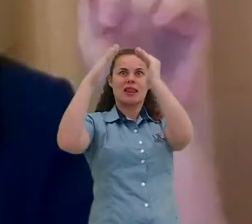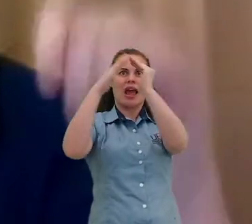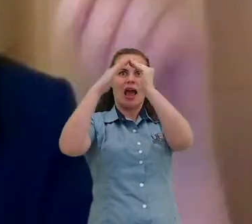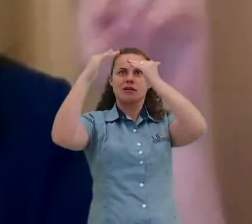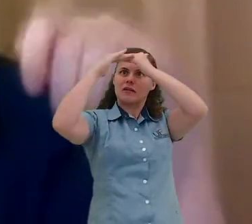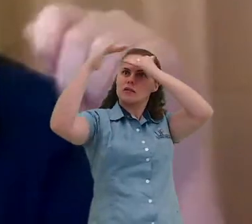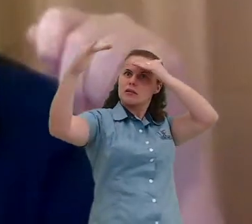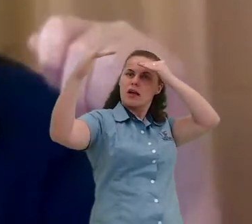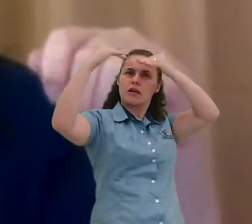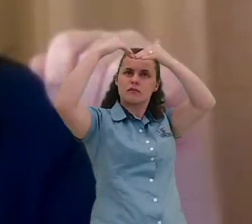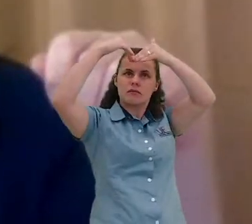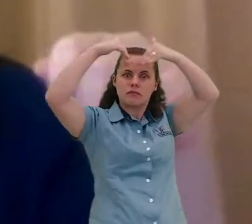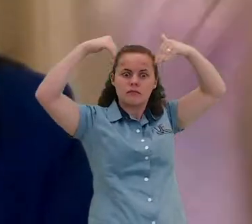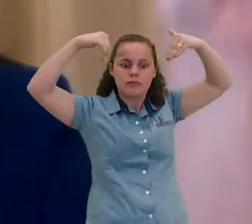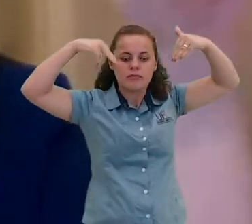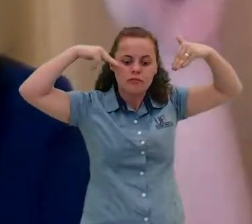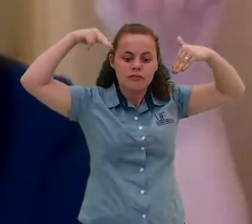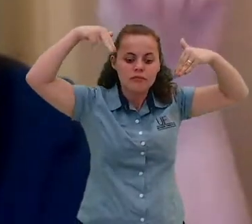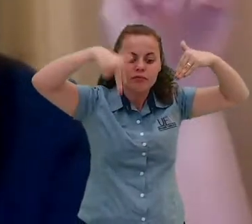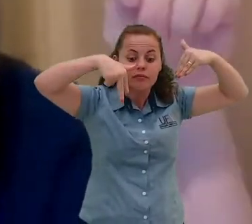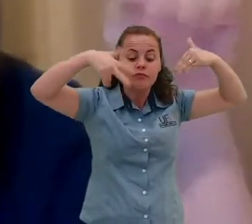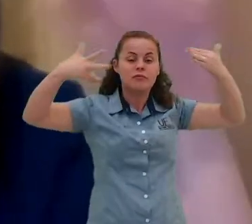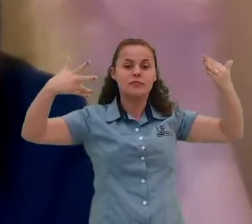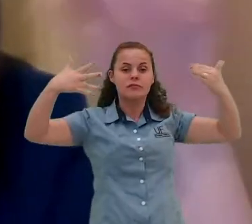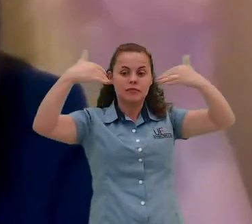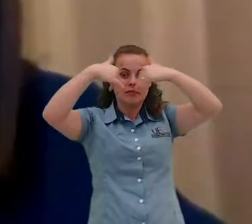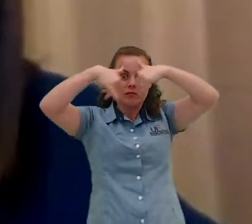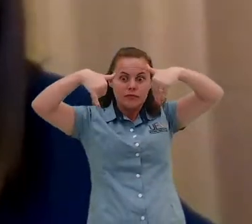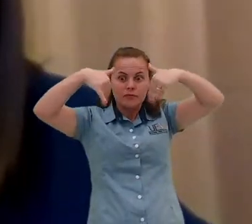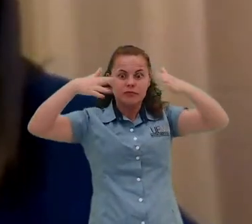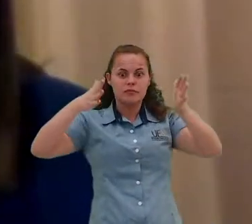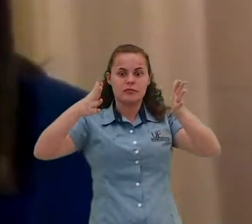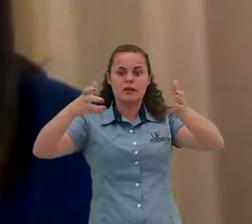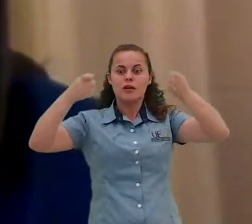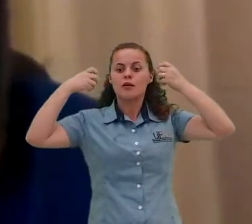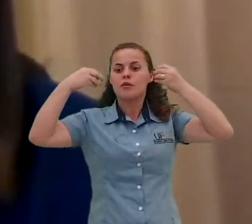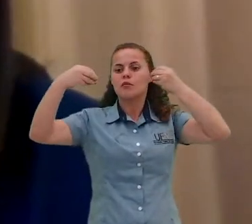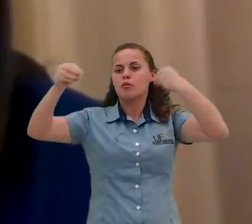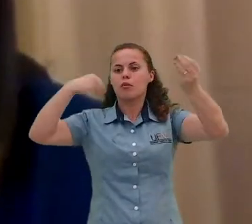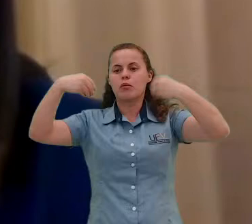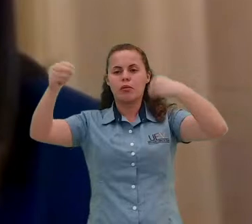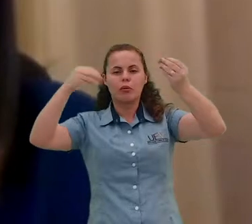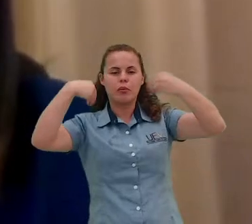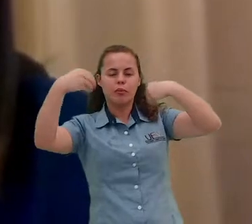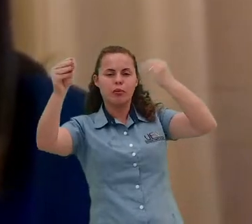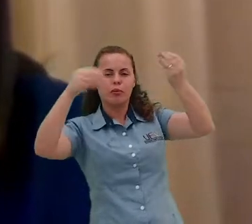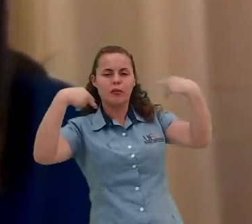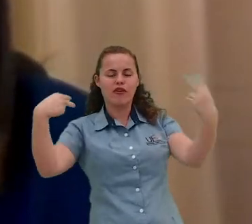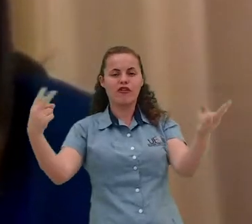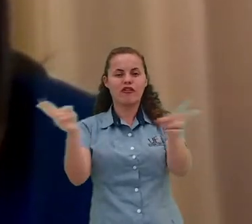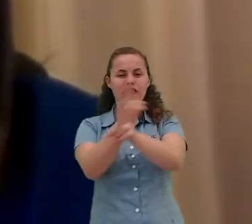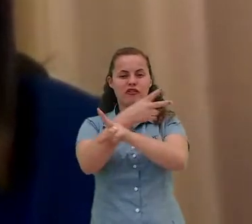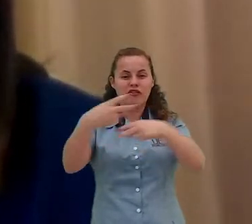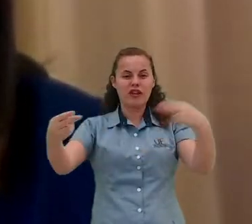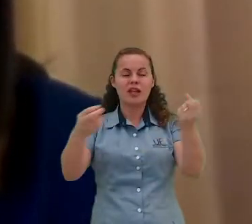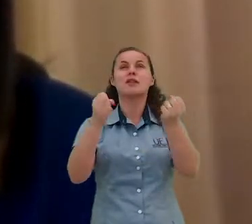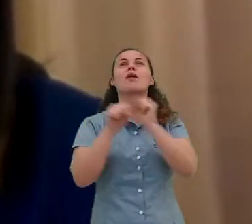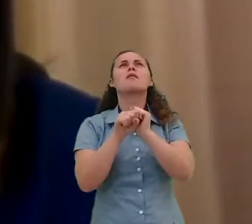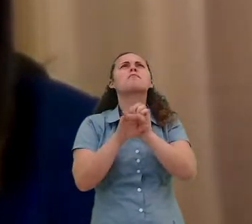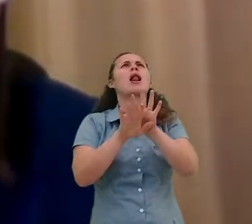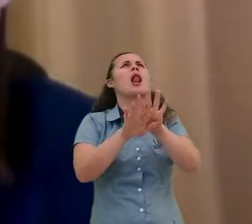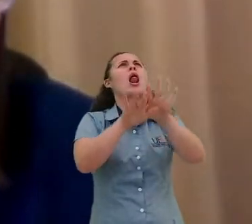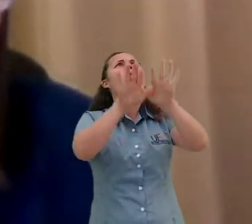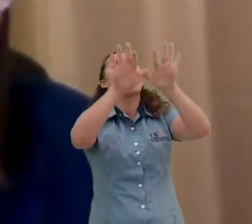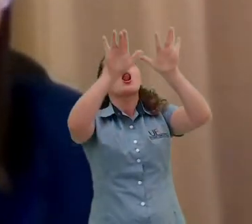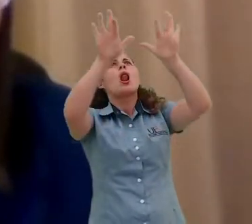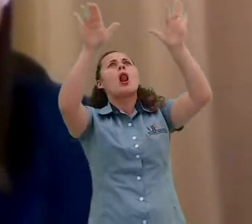um travesseiro de penas e chacoalhasse ao vento. O que vai acontecer? Essas penas vão para todo lugar.